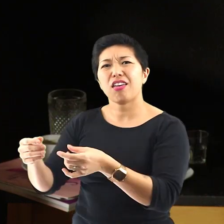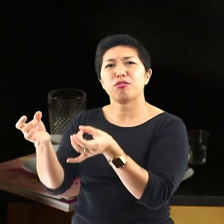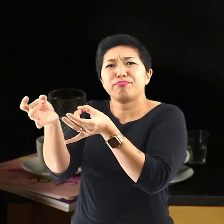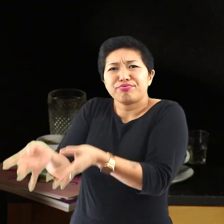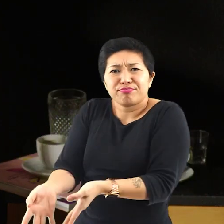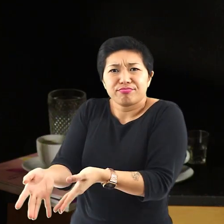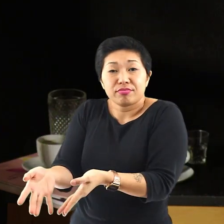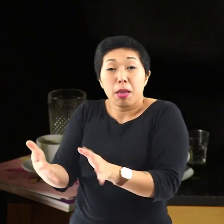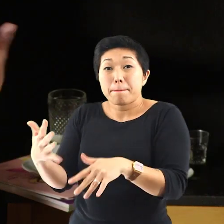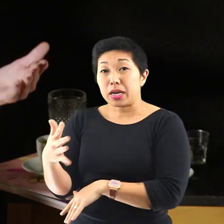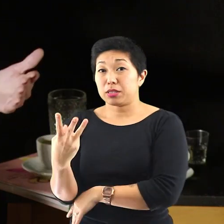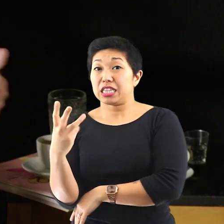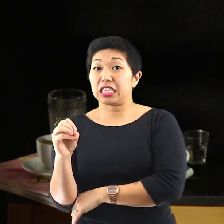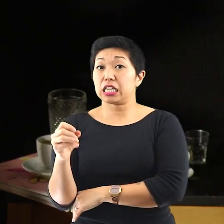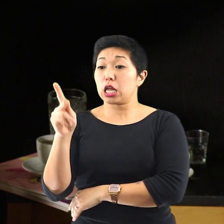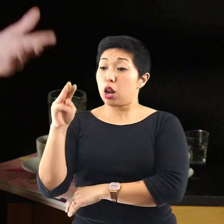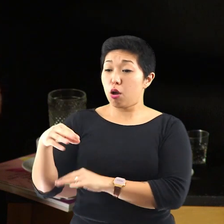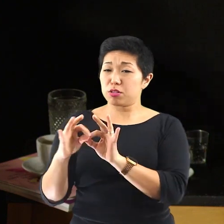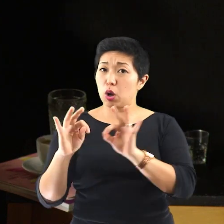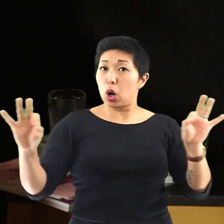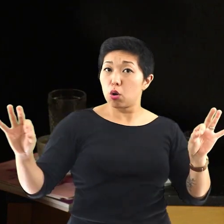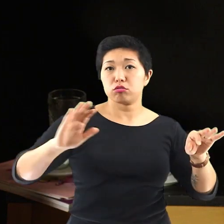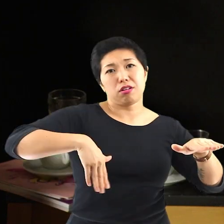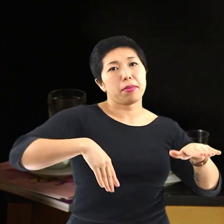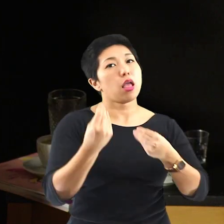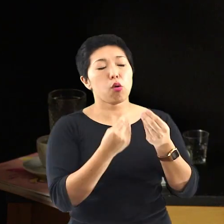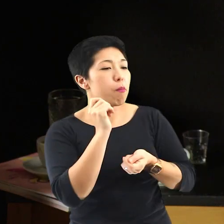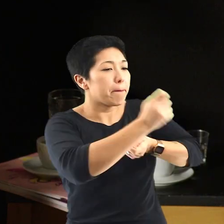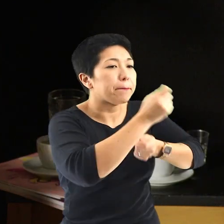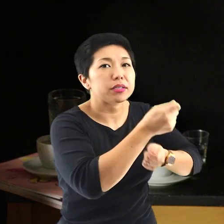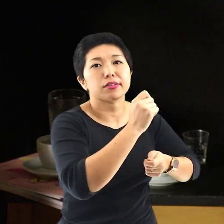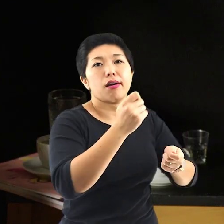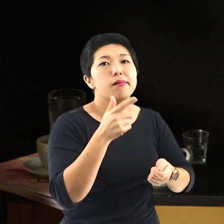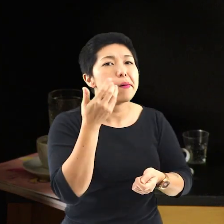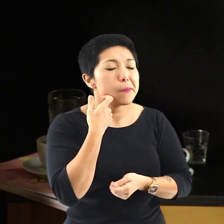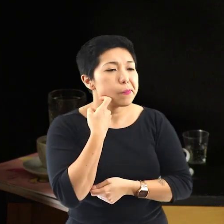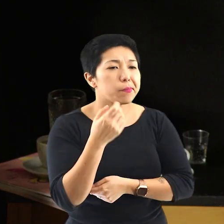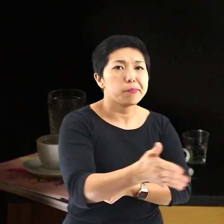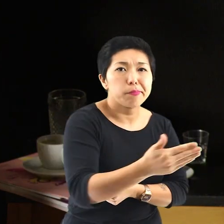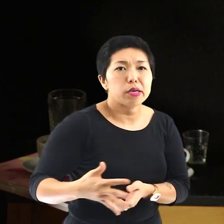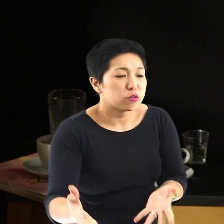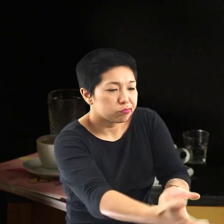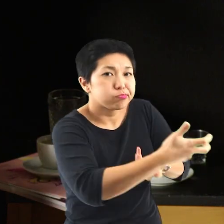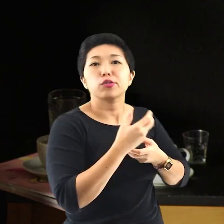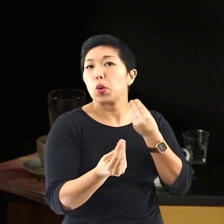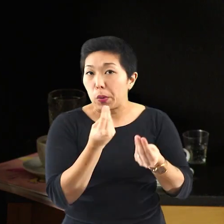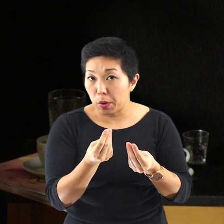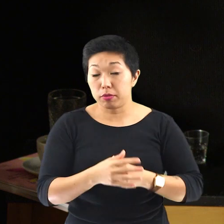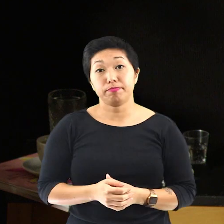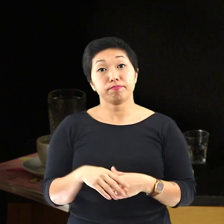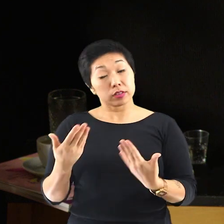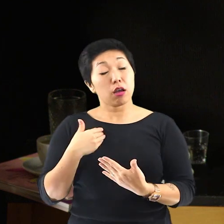de distância. E aí era uma época que a teologia da libertação estava